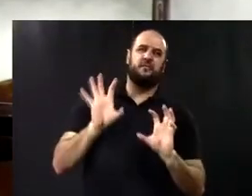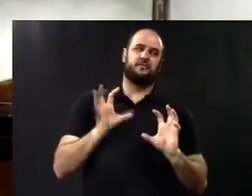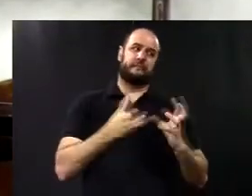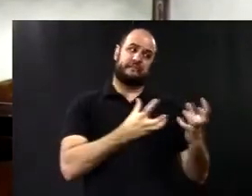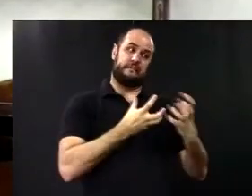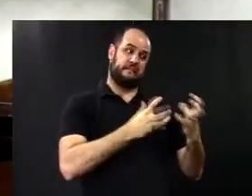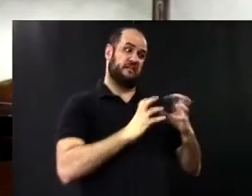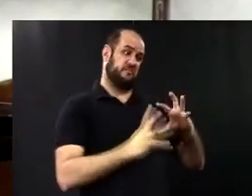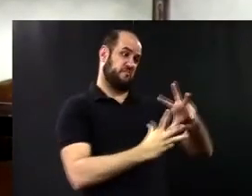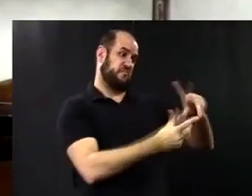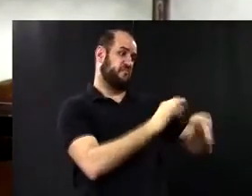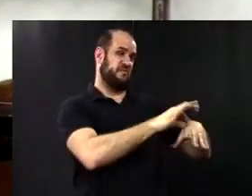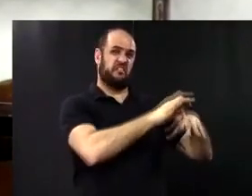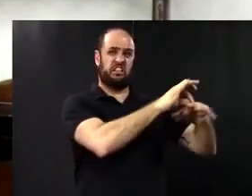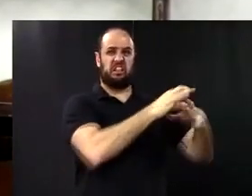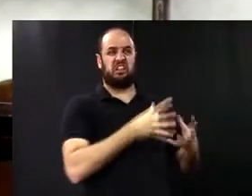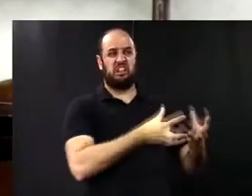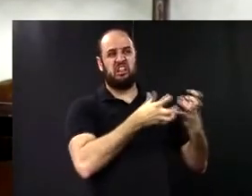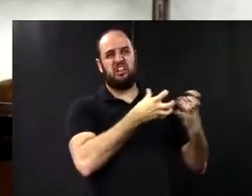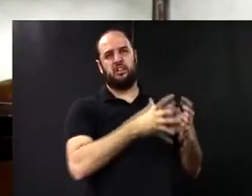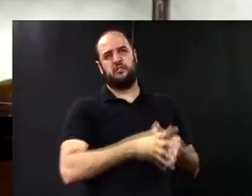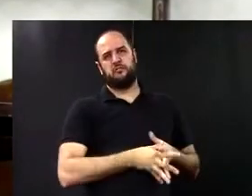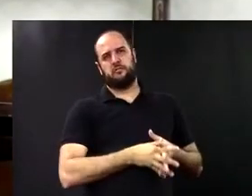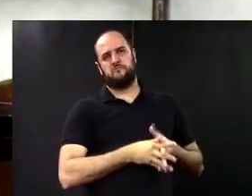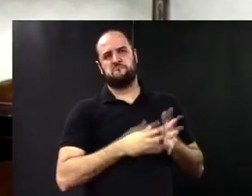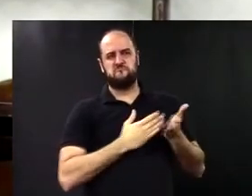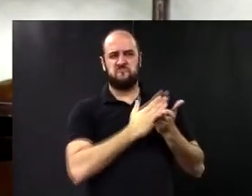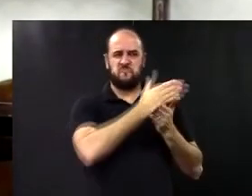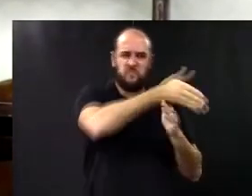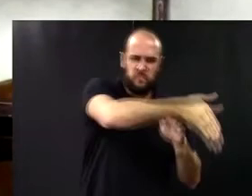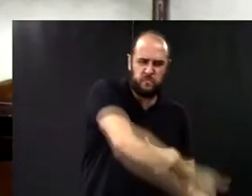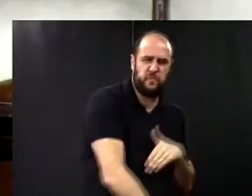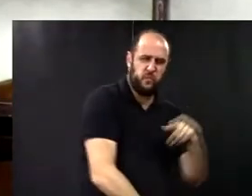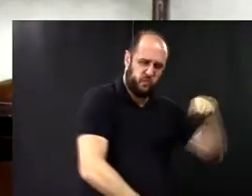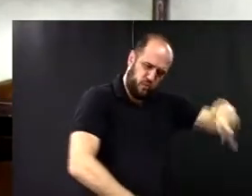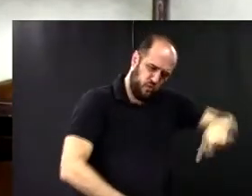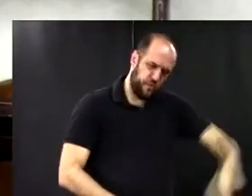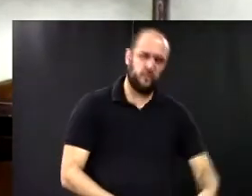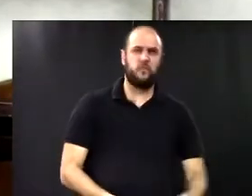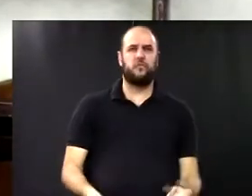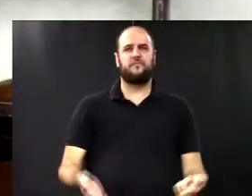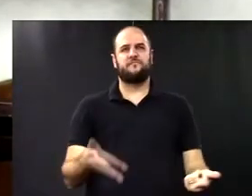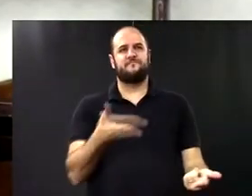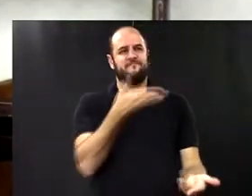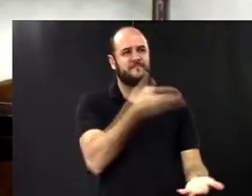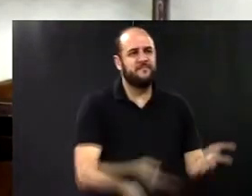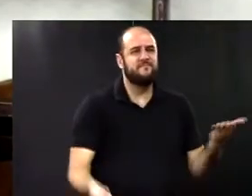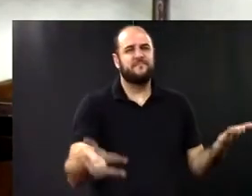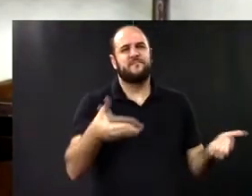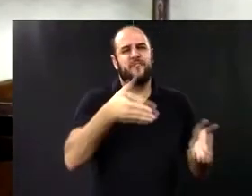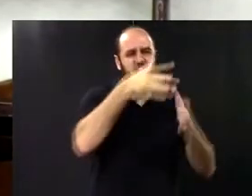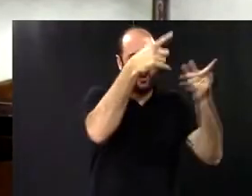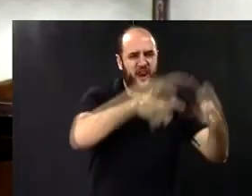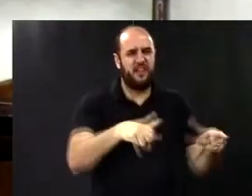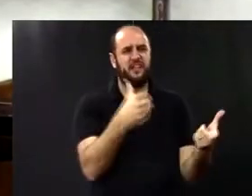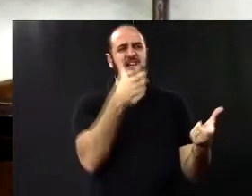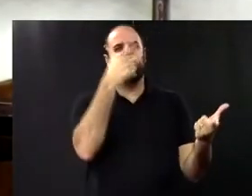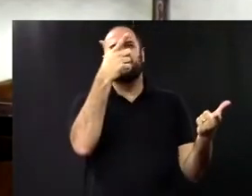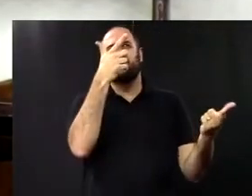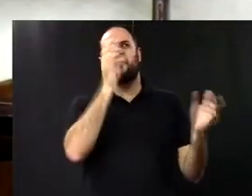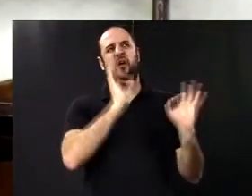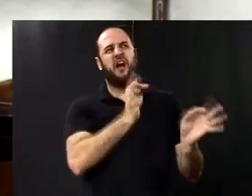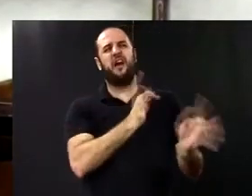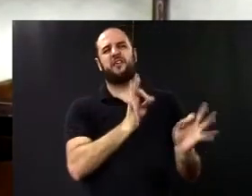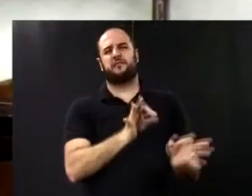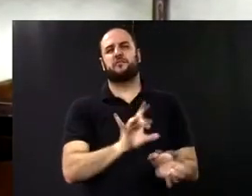fazer as coisas da carne. E nos leva para o abismo, nos leva para lugares tenebrosos. E somente